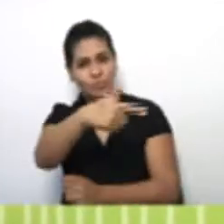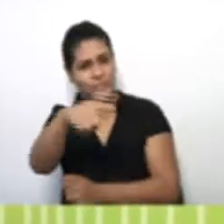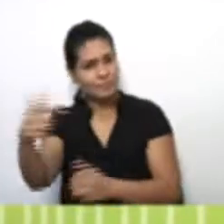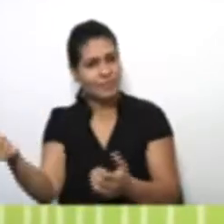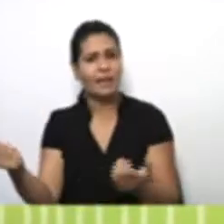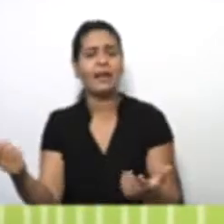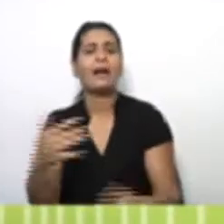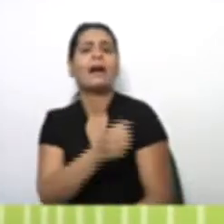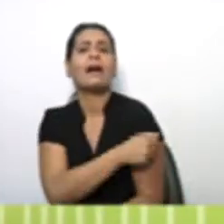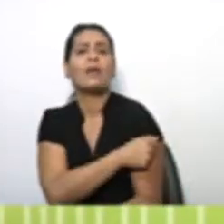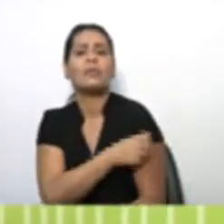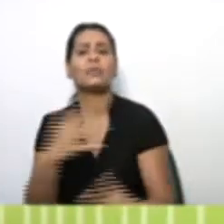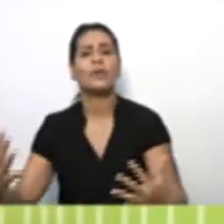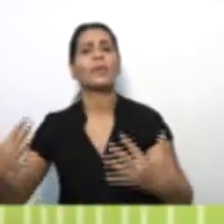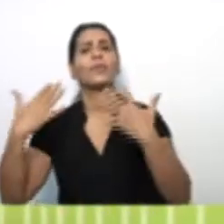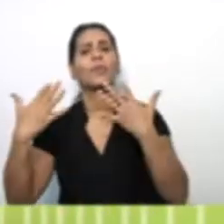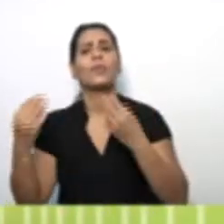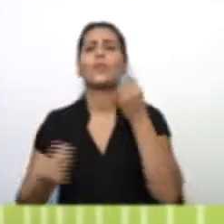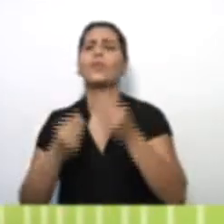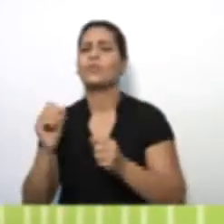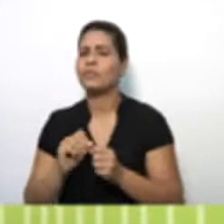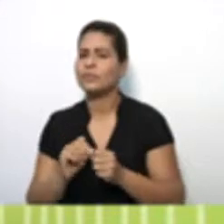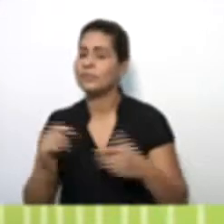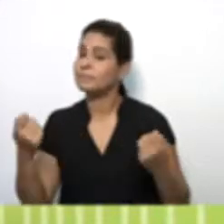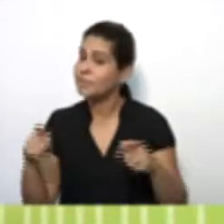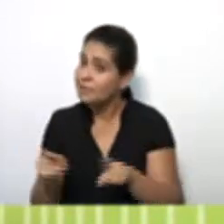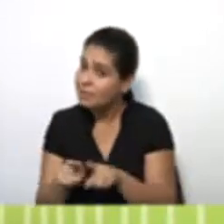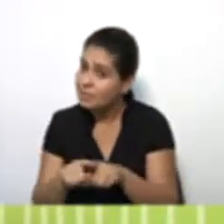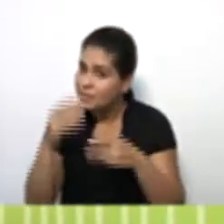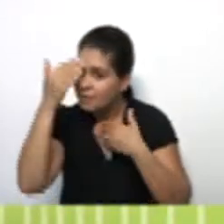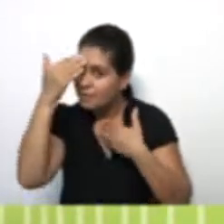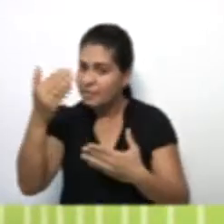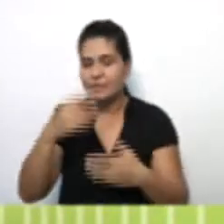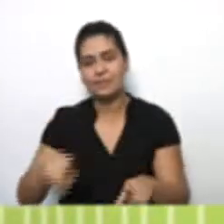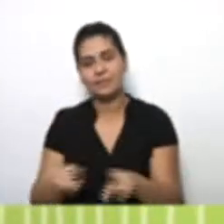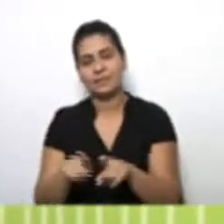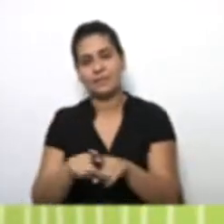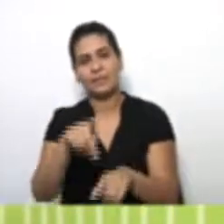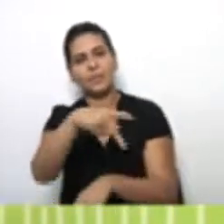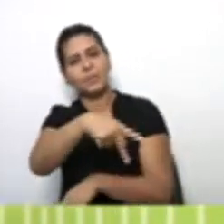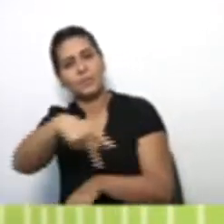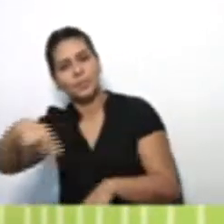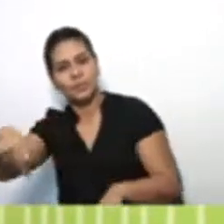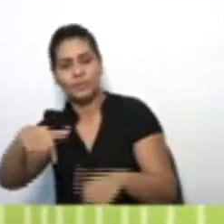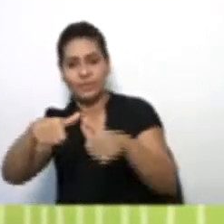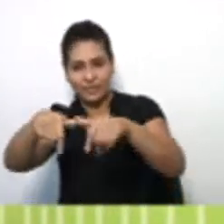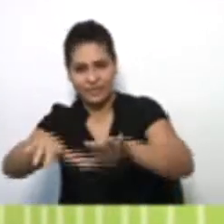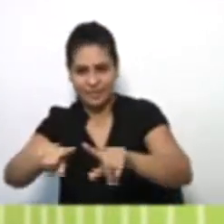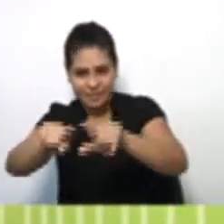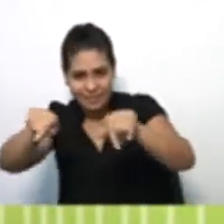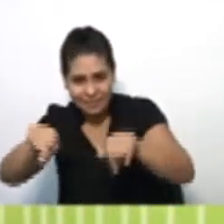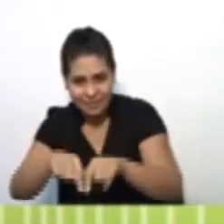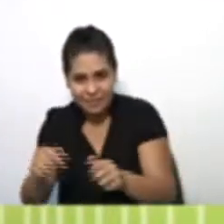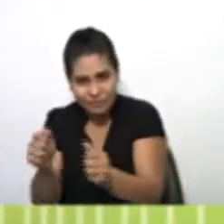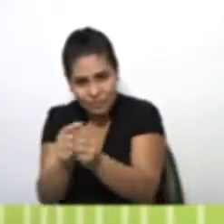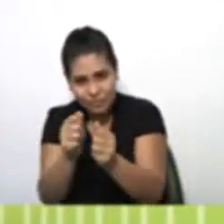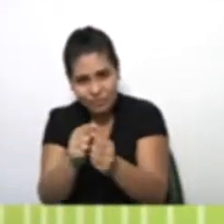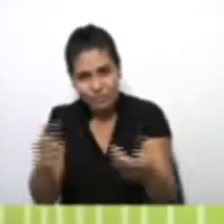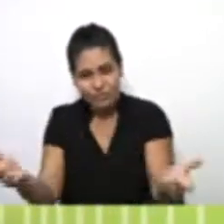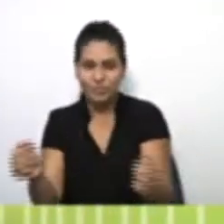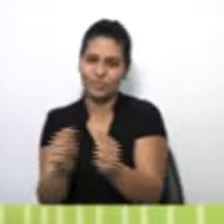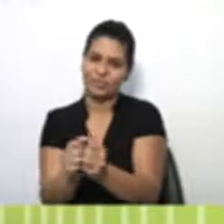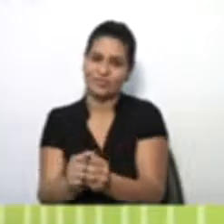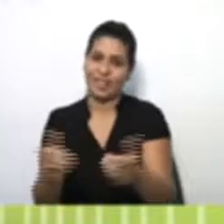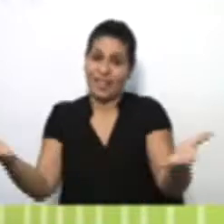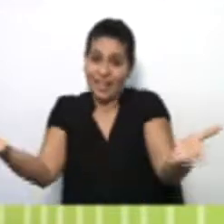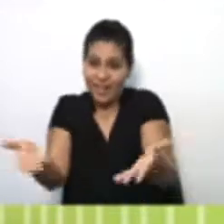aqui para assistir a gente. É claro, nós também temos que agradecer totalmente ao professor presencial que está aí, esse que está